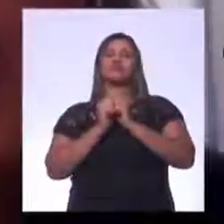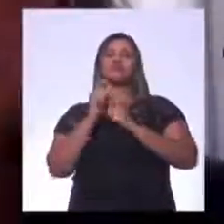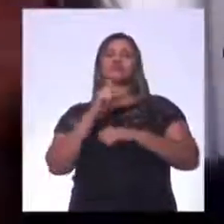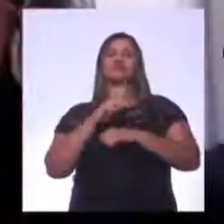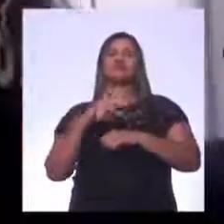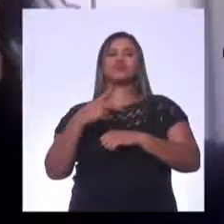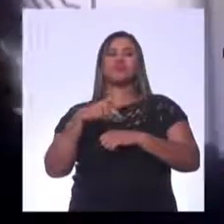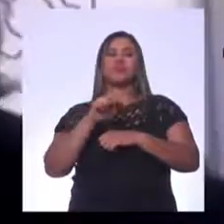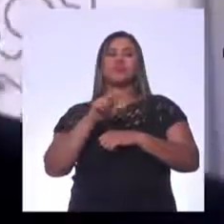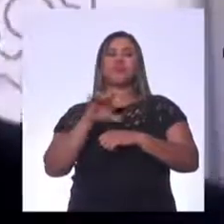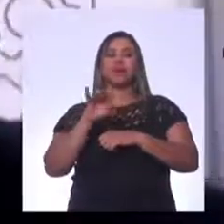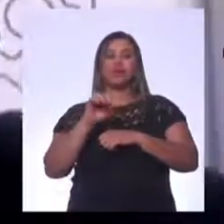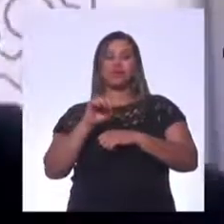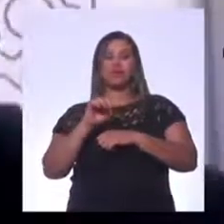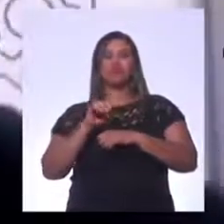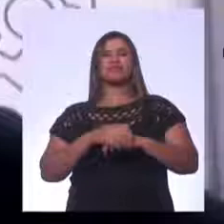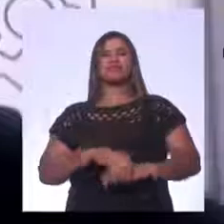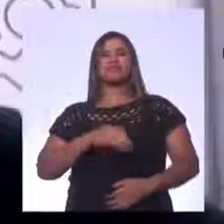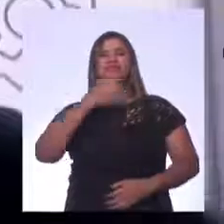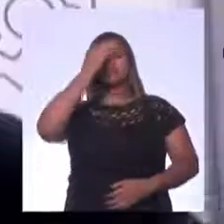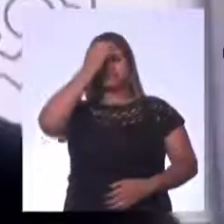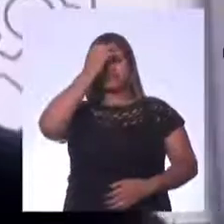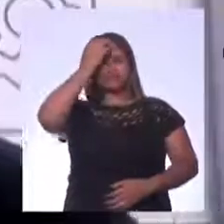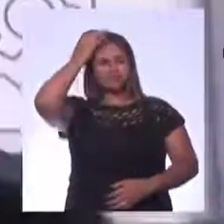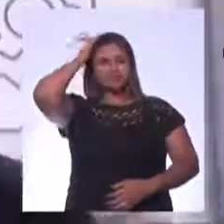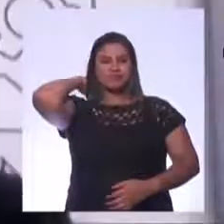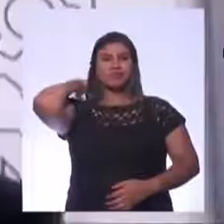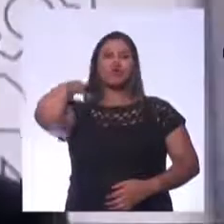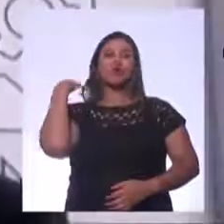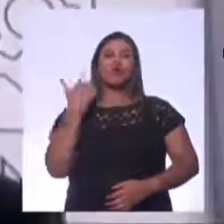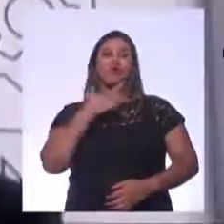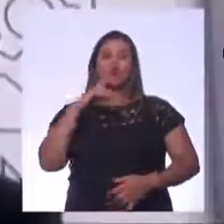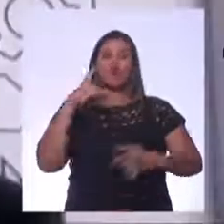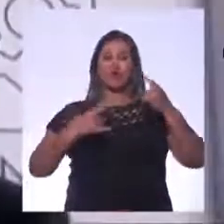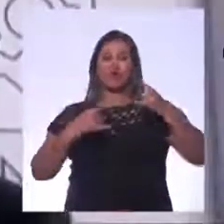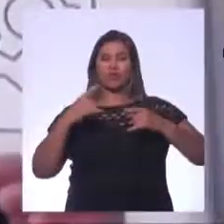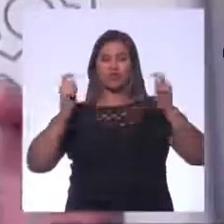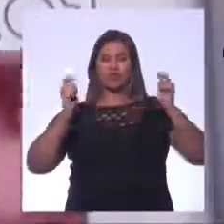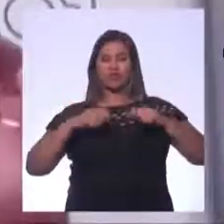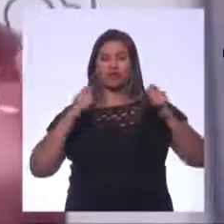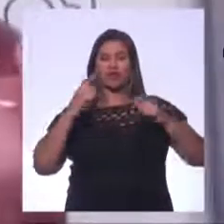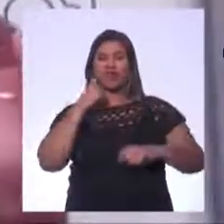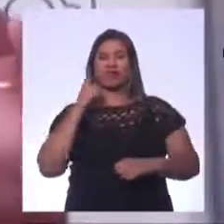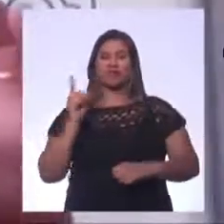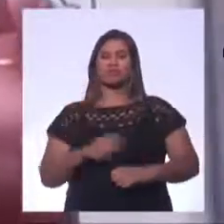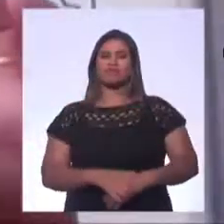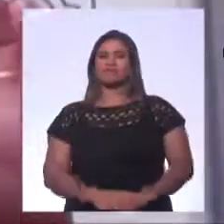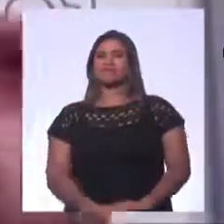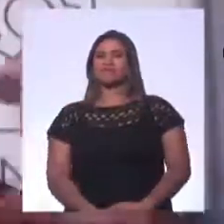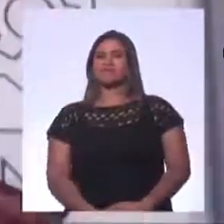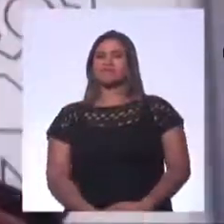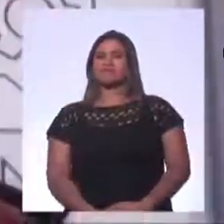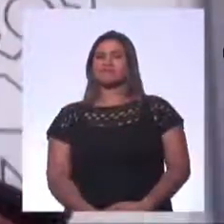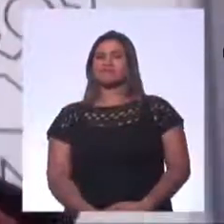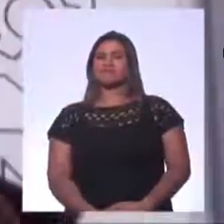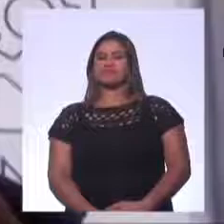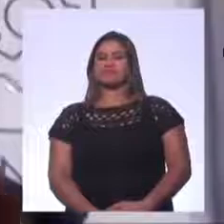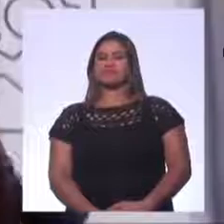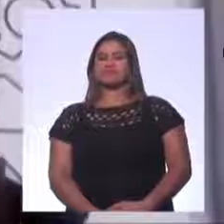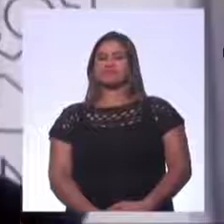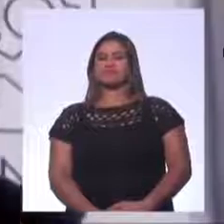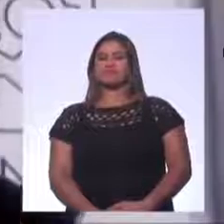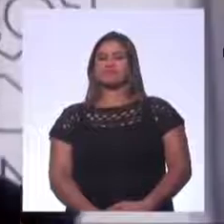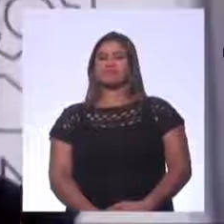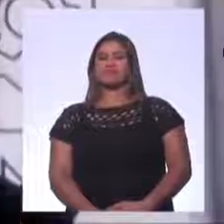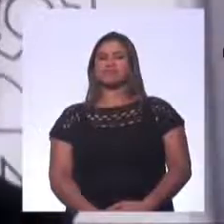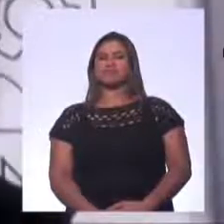professor Paulo trabalhou aqui com a gente. Outro robozinho também que dá para montar é esse aqui. Não